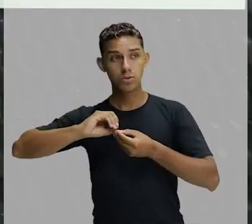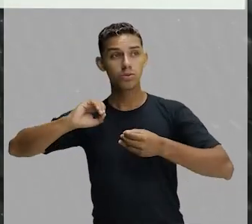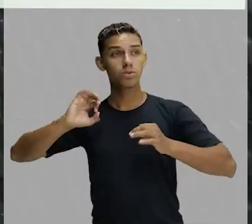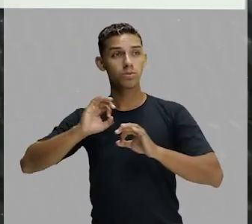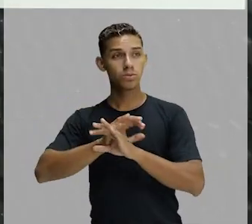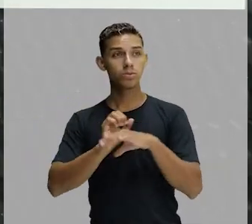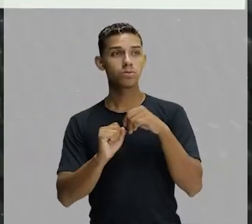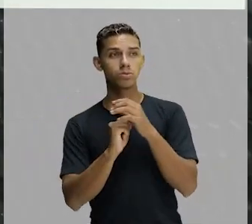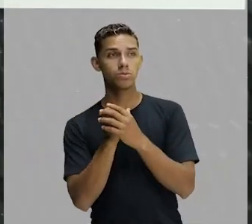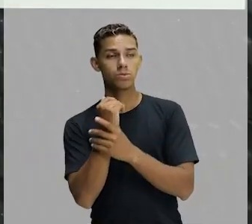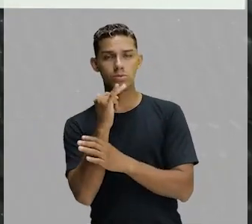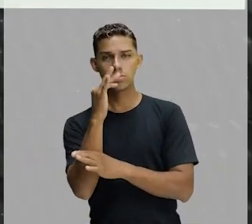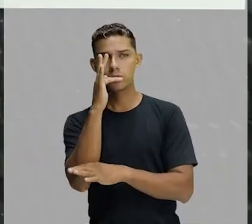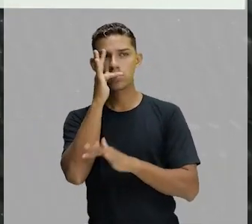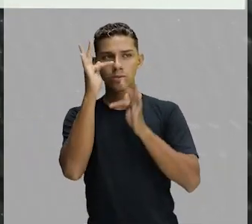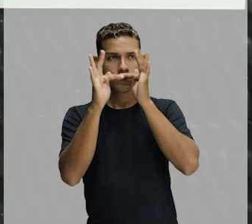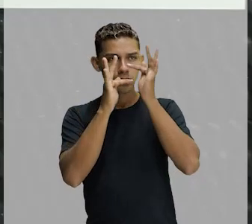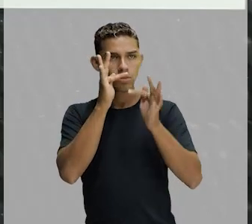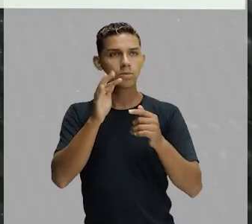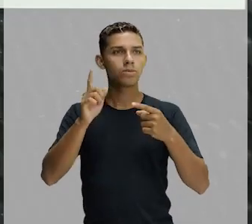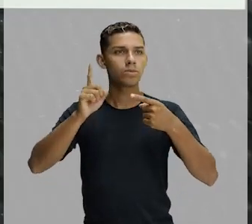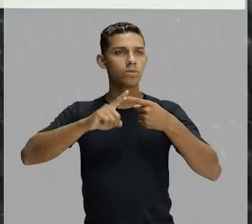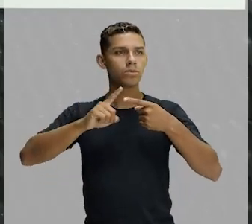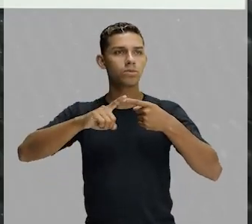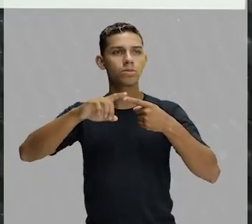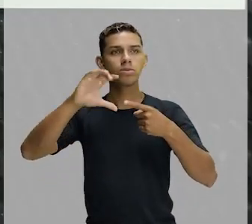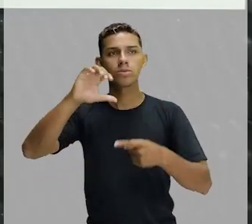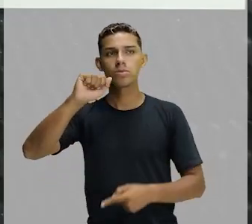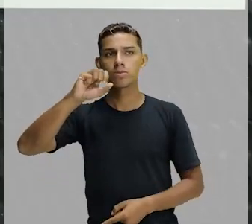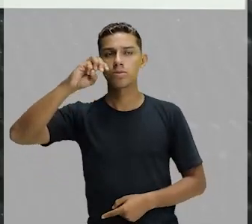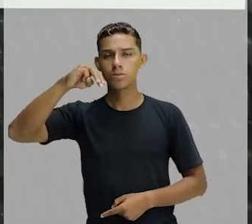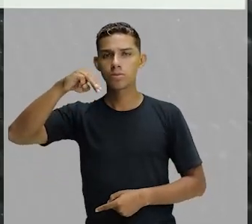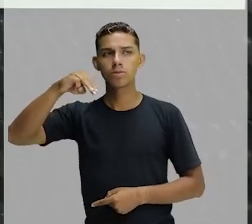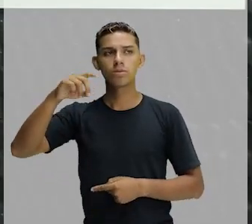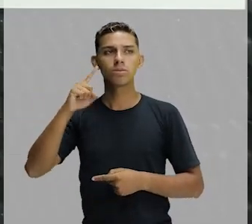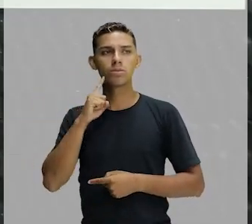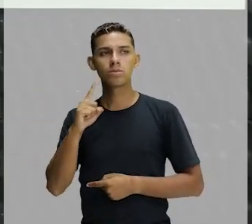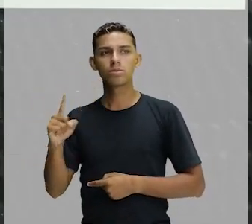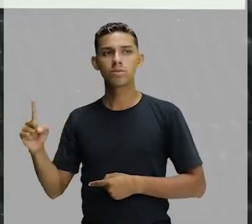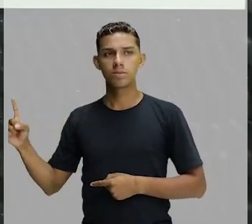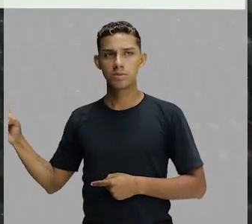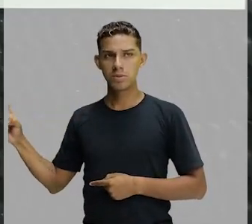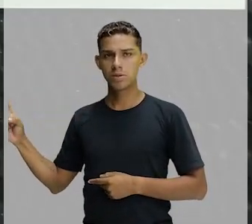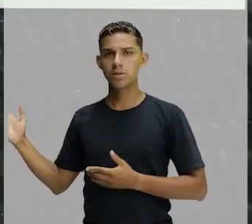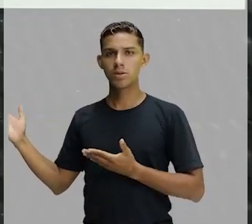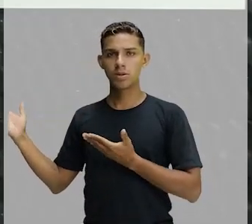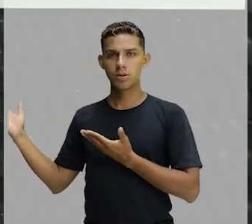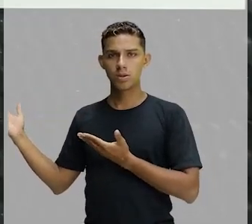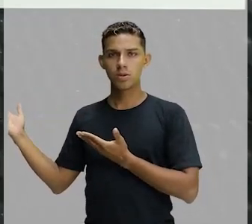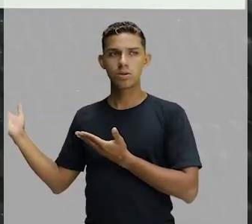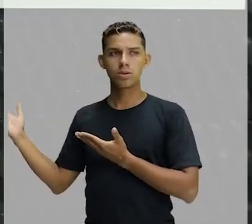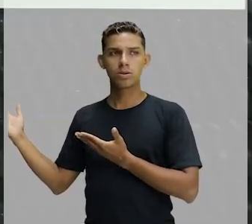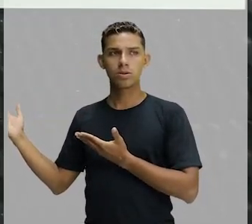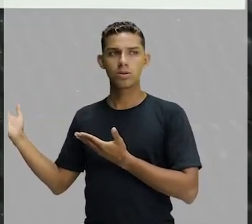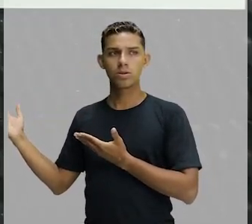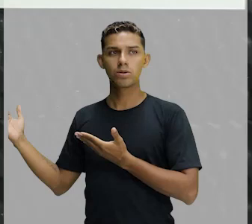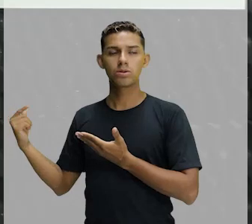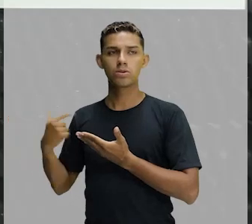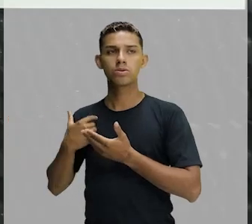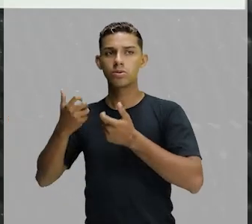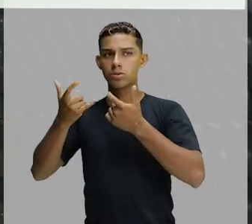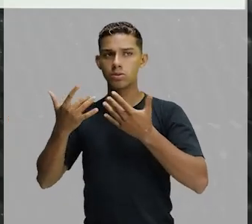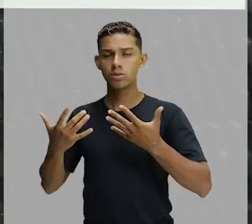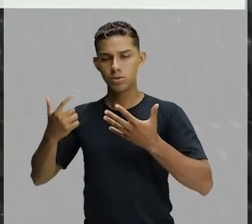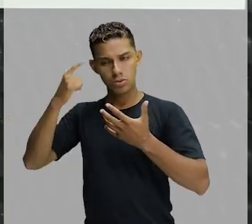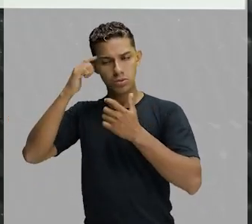de metabolismo CAM. Essa palavra CAM quer dizer Crassulaceae acid metabolic, quer dizer que é